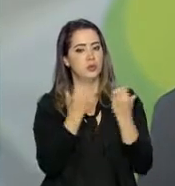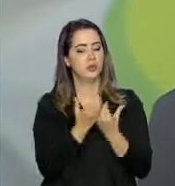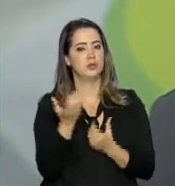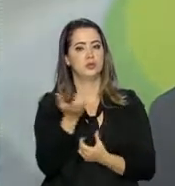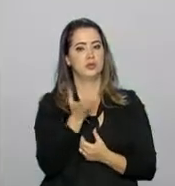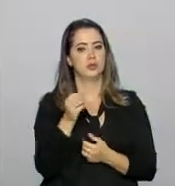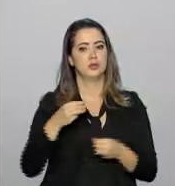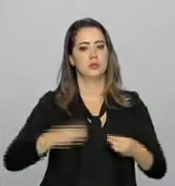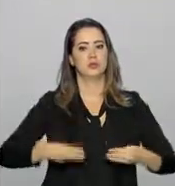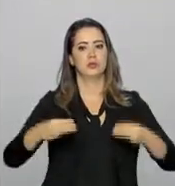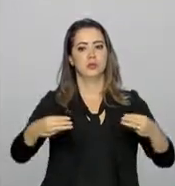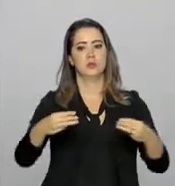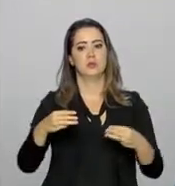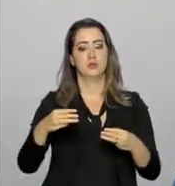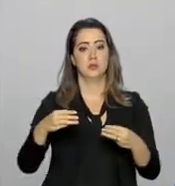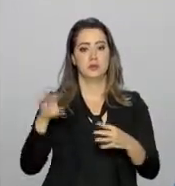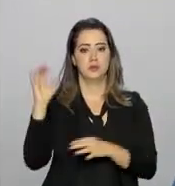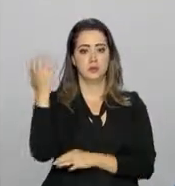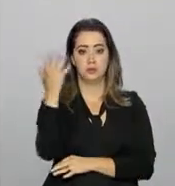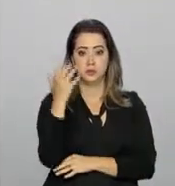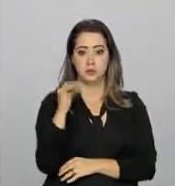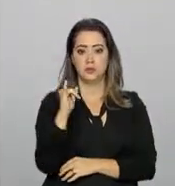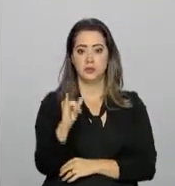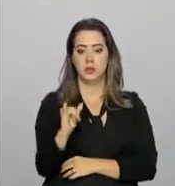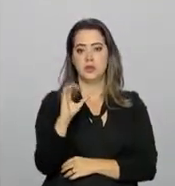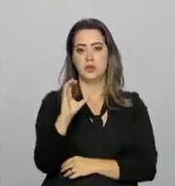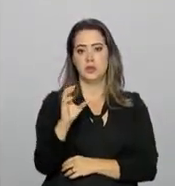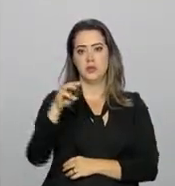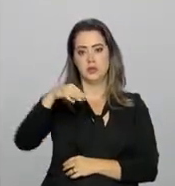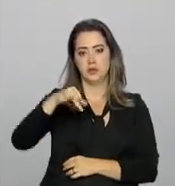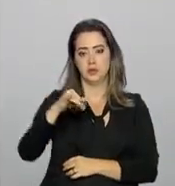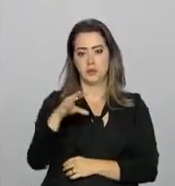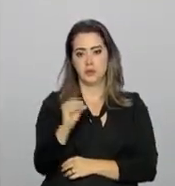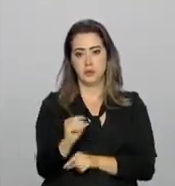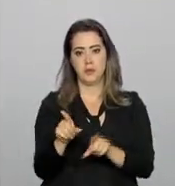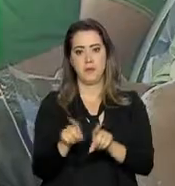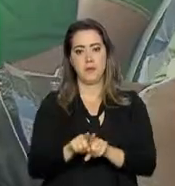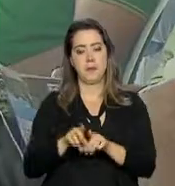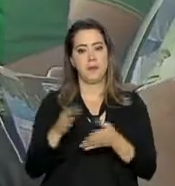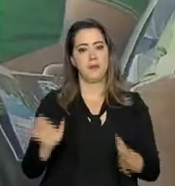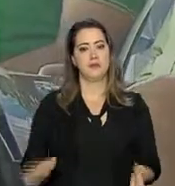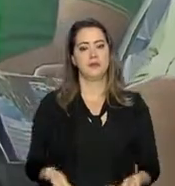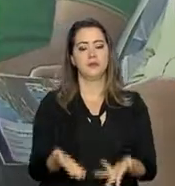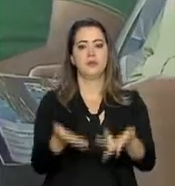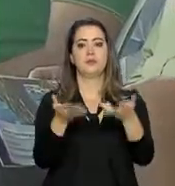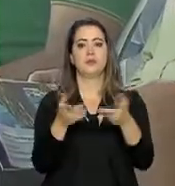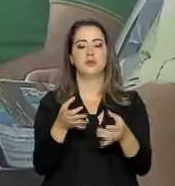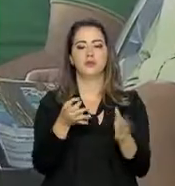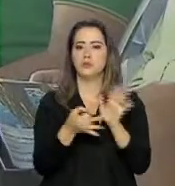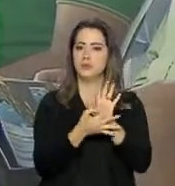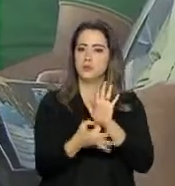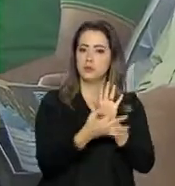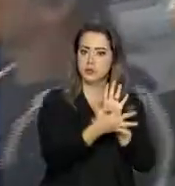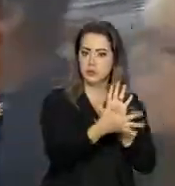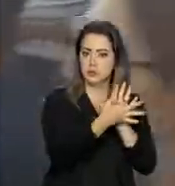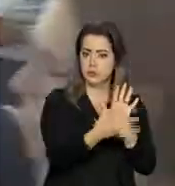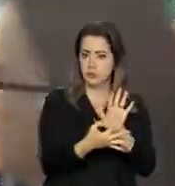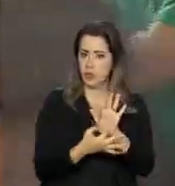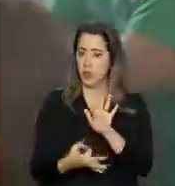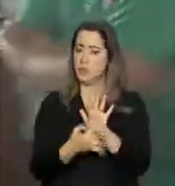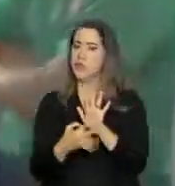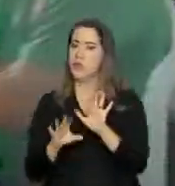ambiente eo instituto chico mendes de conservação da biodiversidade promoveram uma audiência em barreirinhas